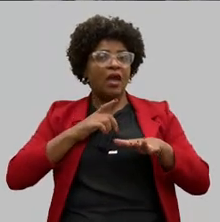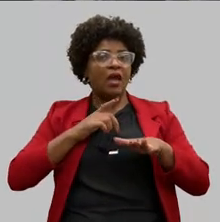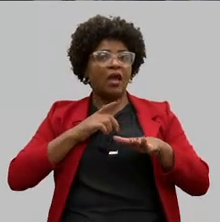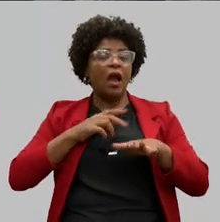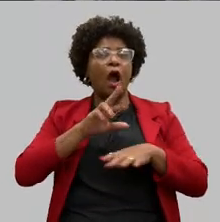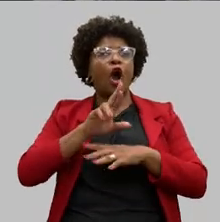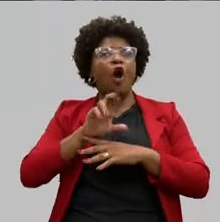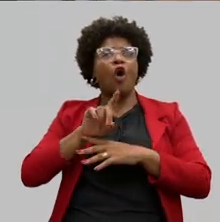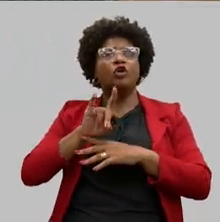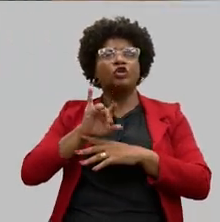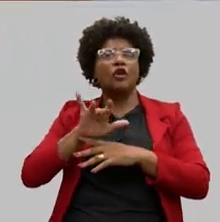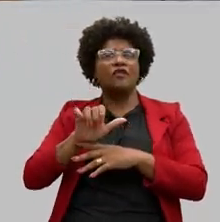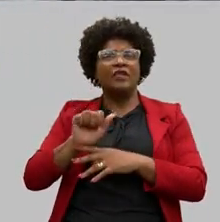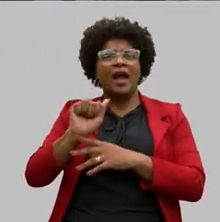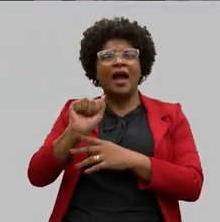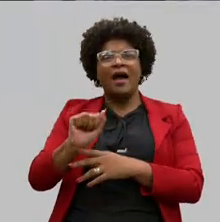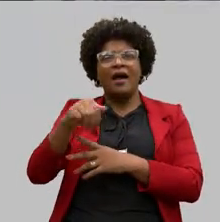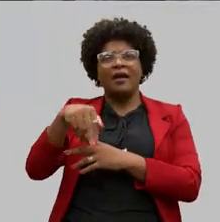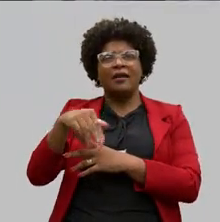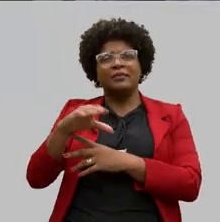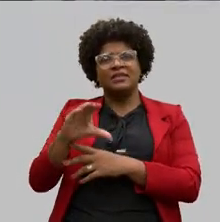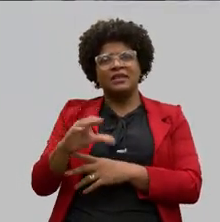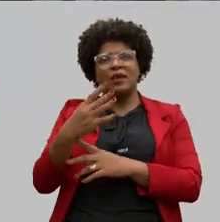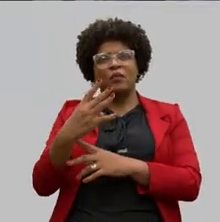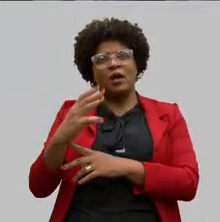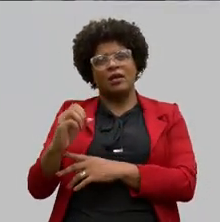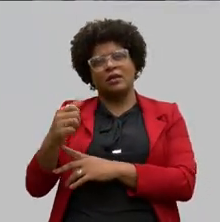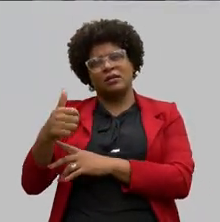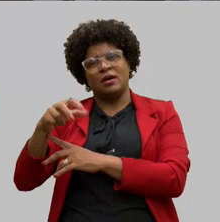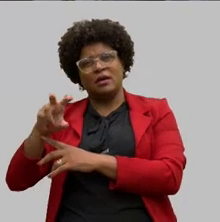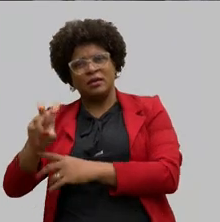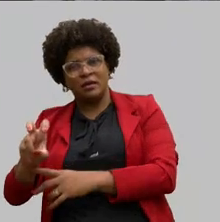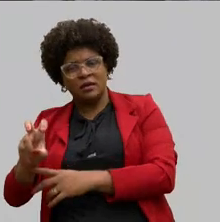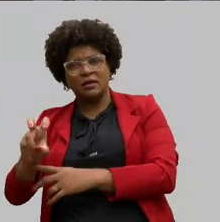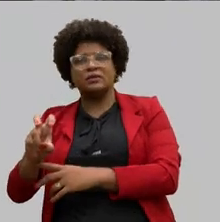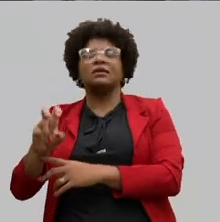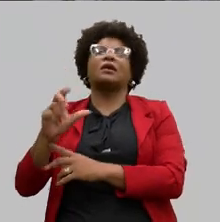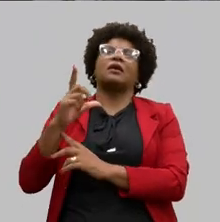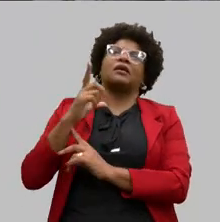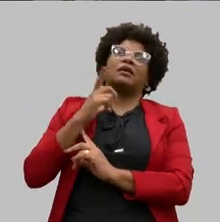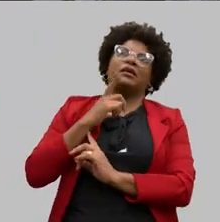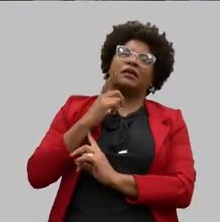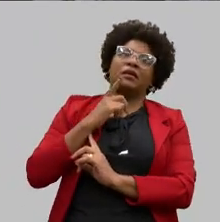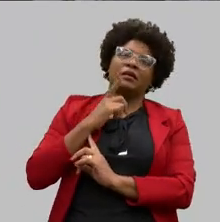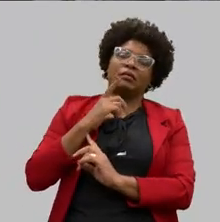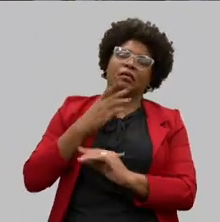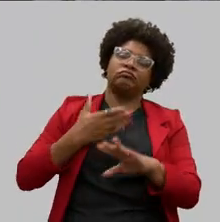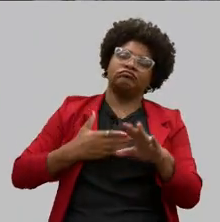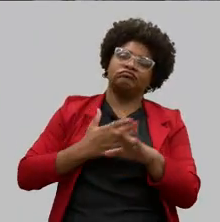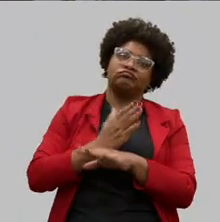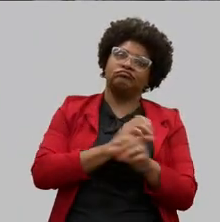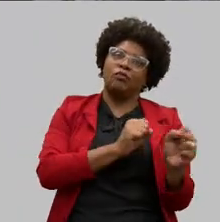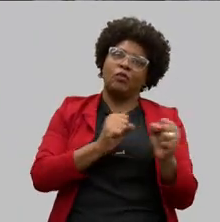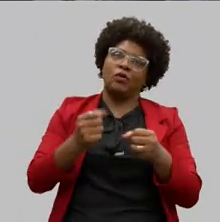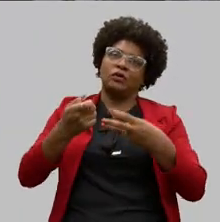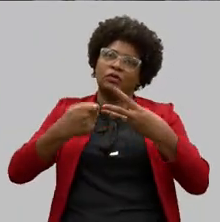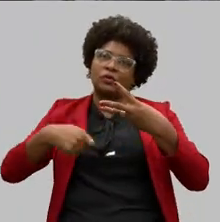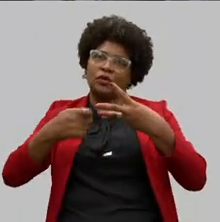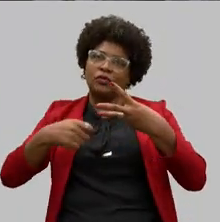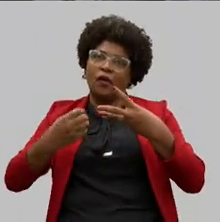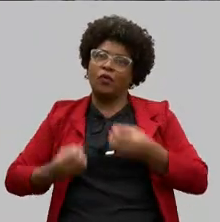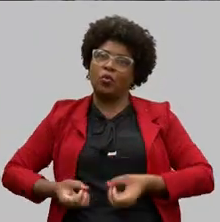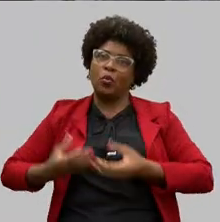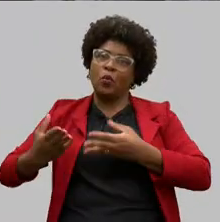4015 endido entre o quilmetro 3.8 e o qum 5.0 e autoriza o poder executivo a doá-lo ao município de